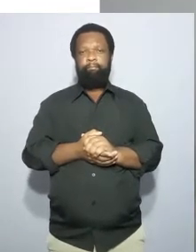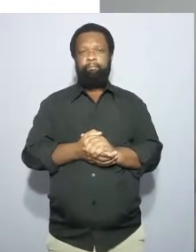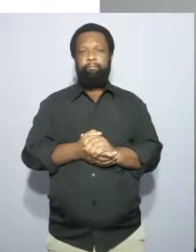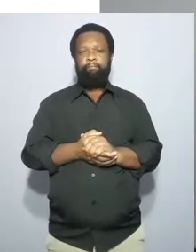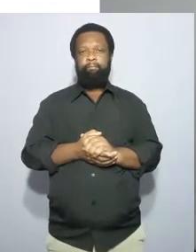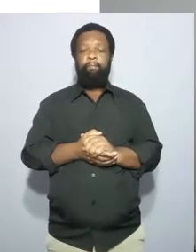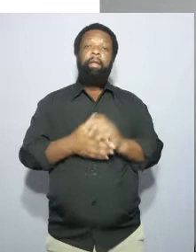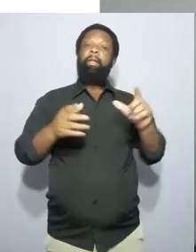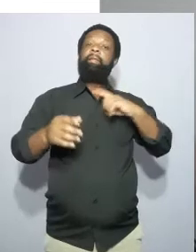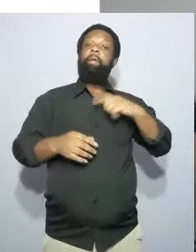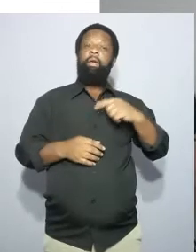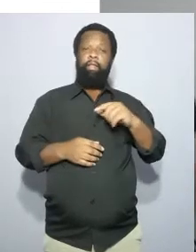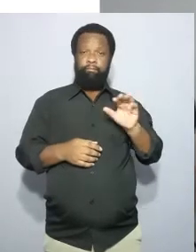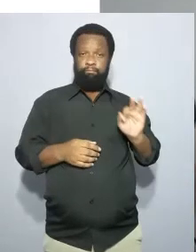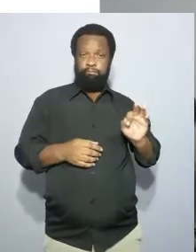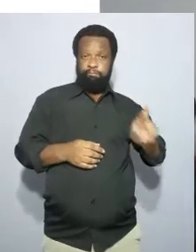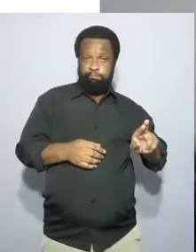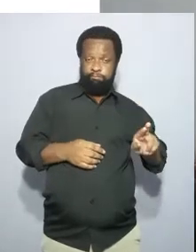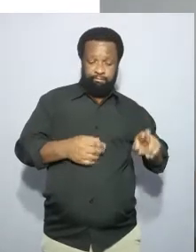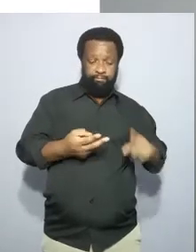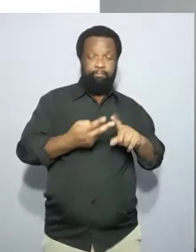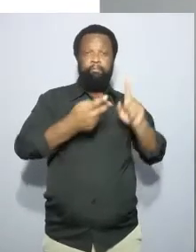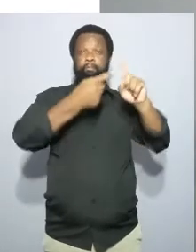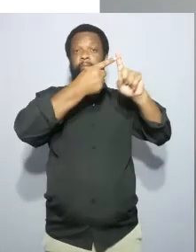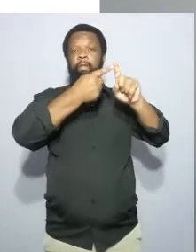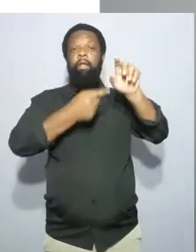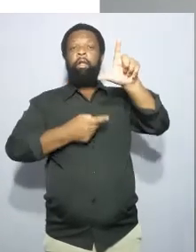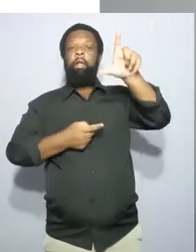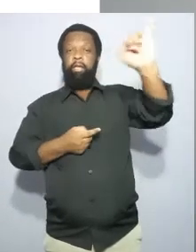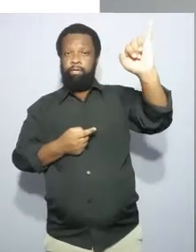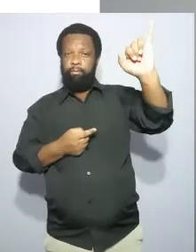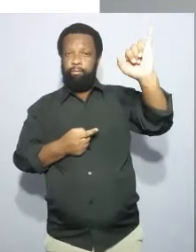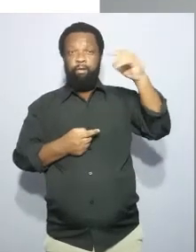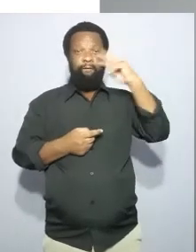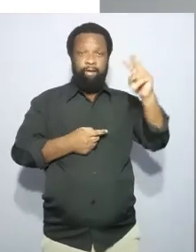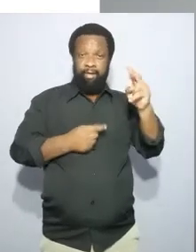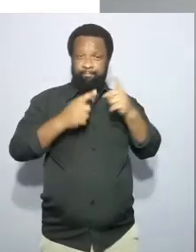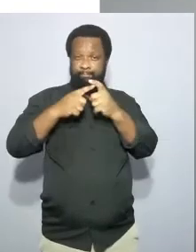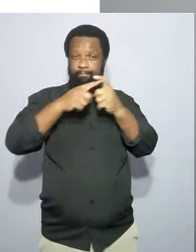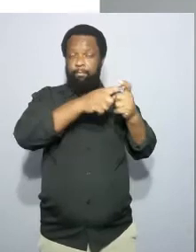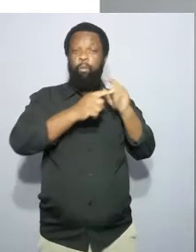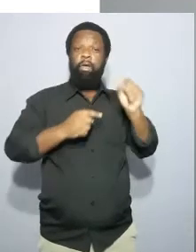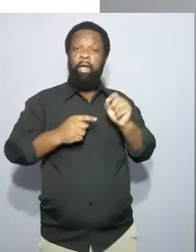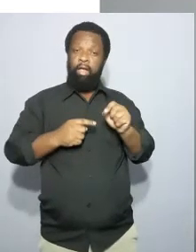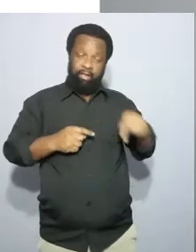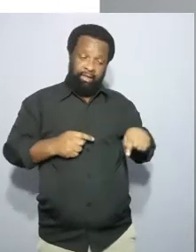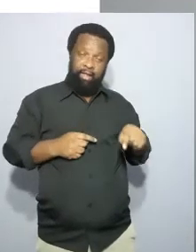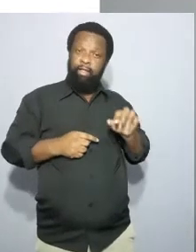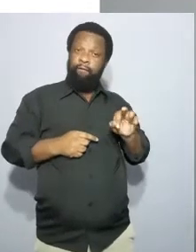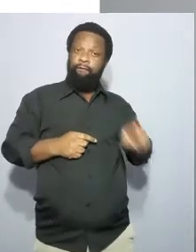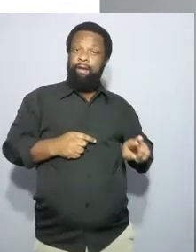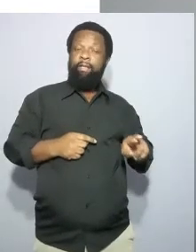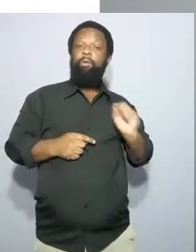Nós temos o frâncio e o lítio. Aqui, de acordo com a seta, o frâncio tem uma afinidade